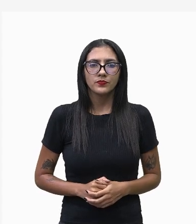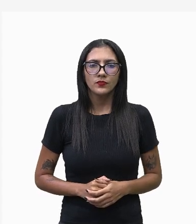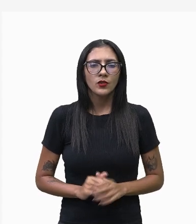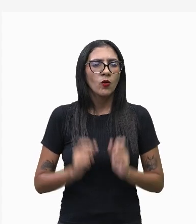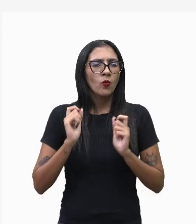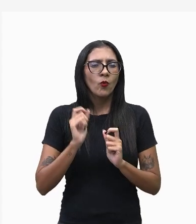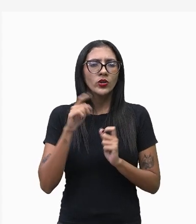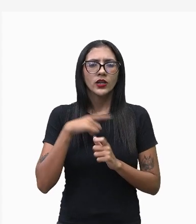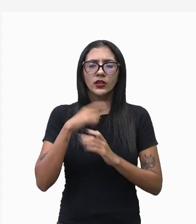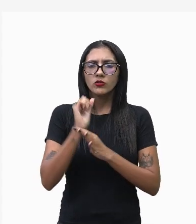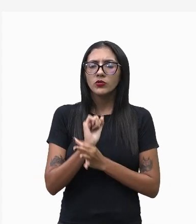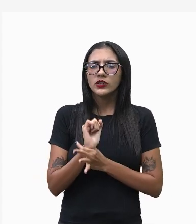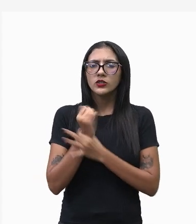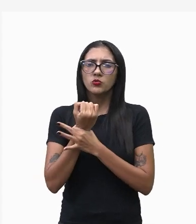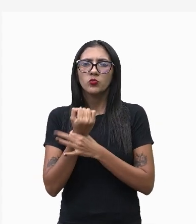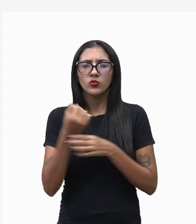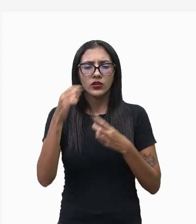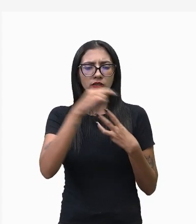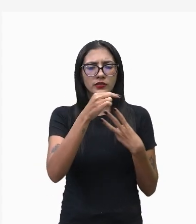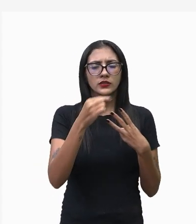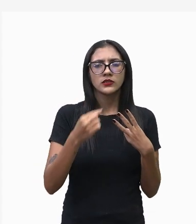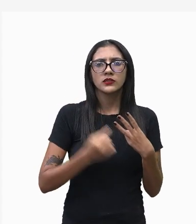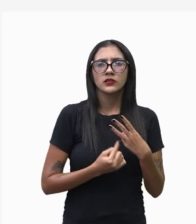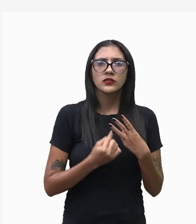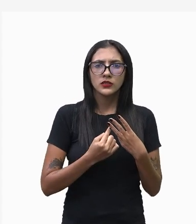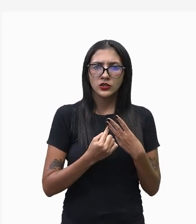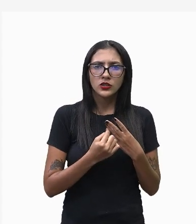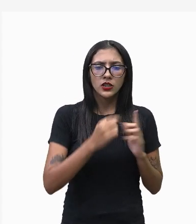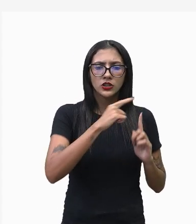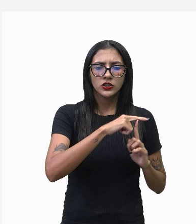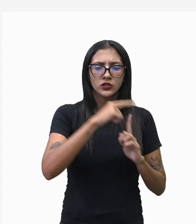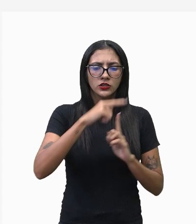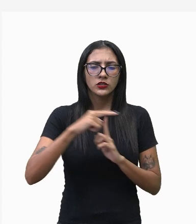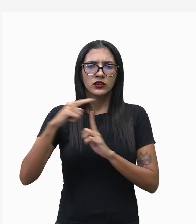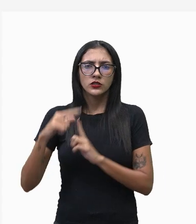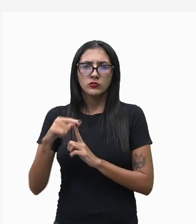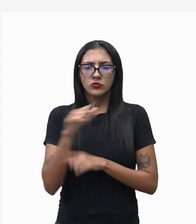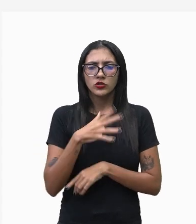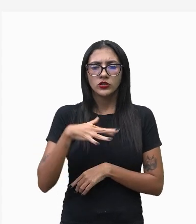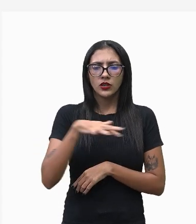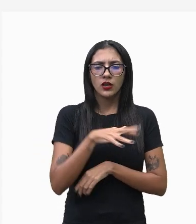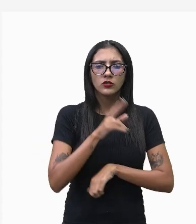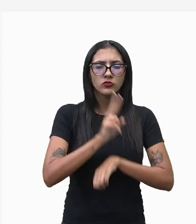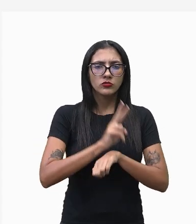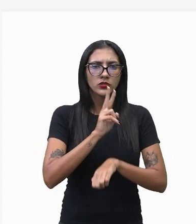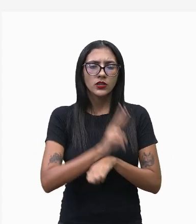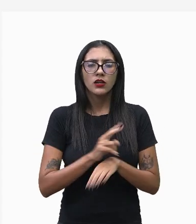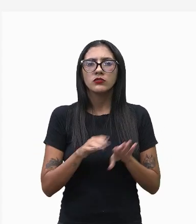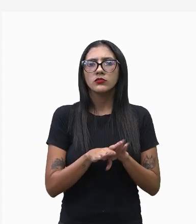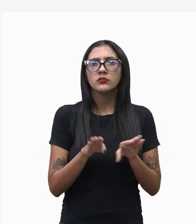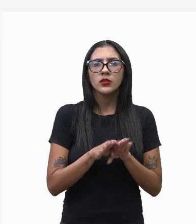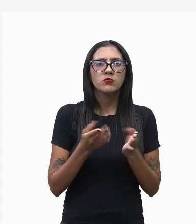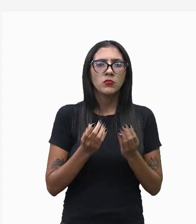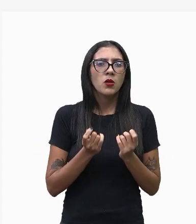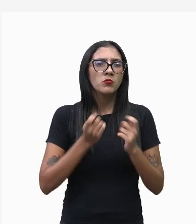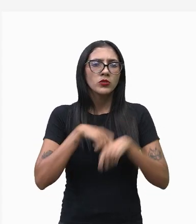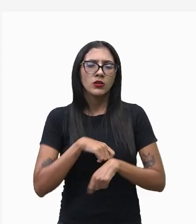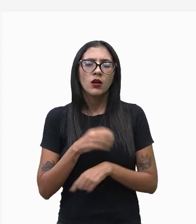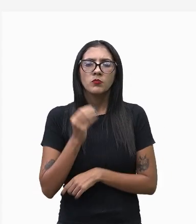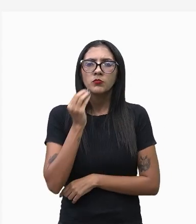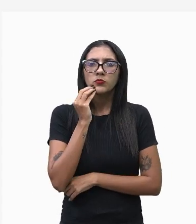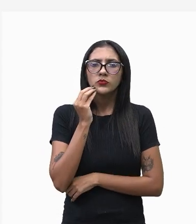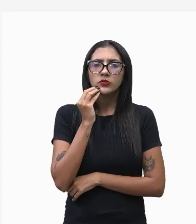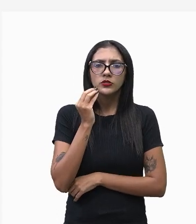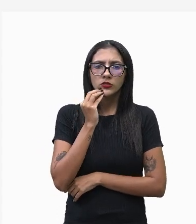quê? Essa múltipla, né, forma espacial ou essa múltipla possibilidade aí de que nós